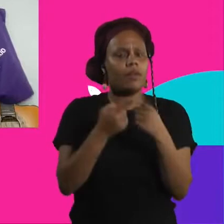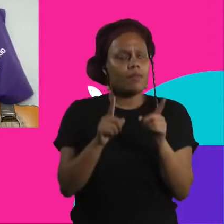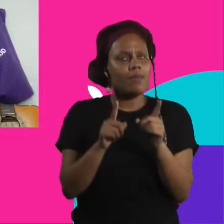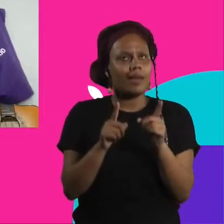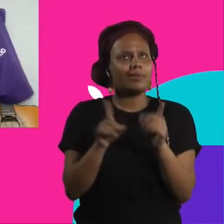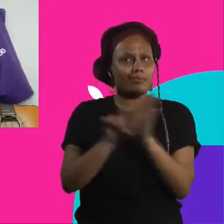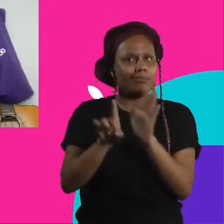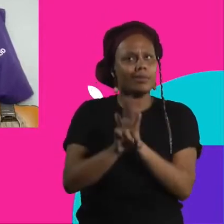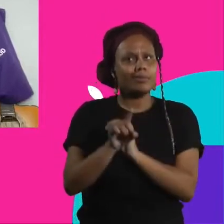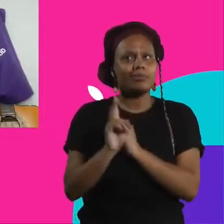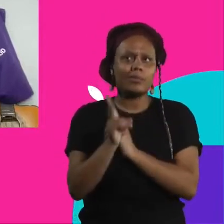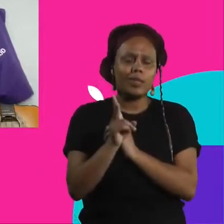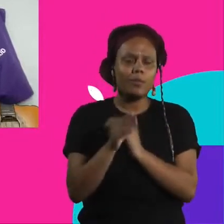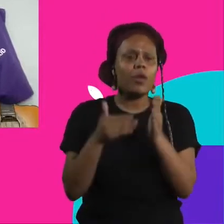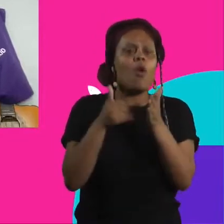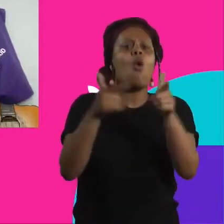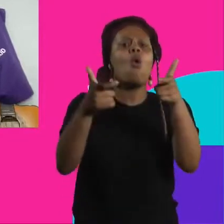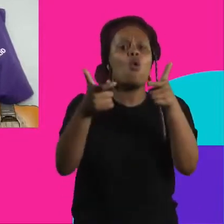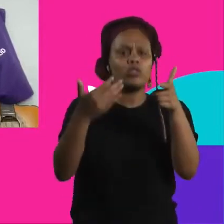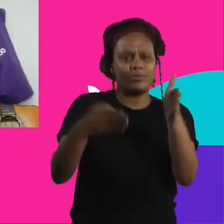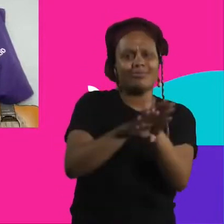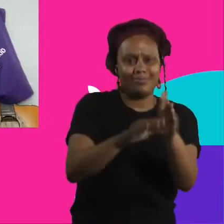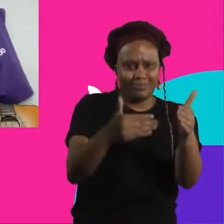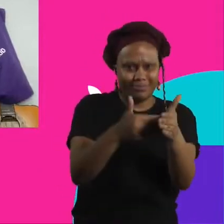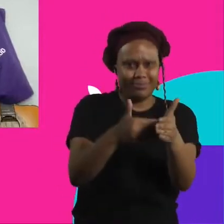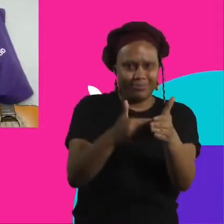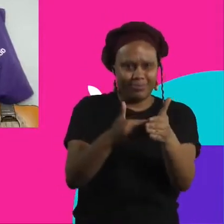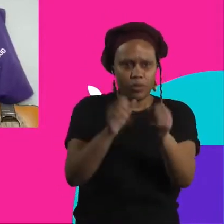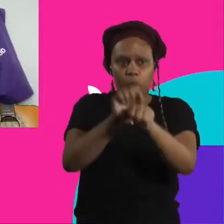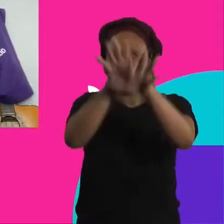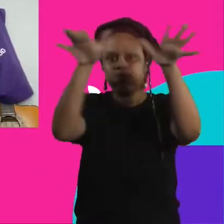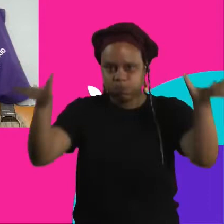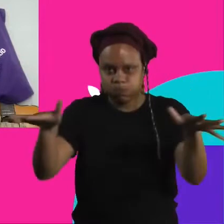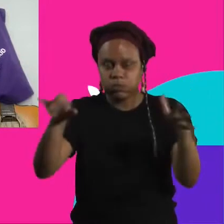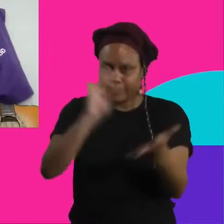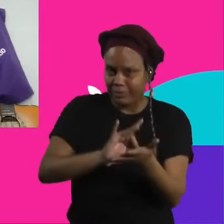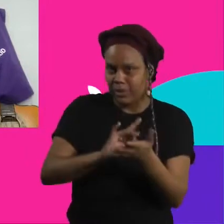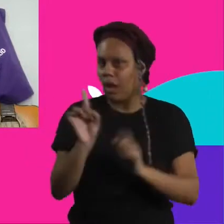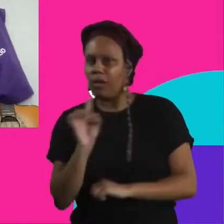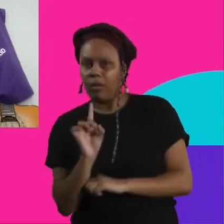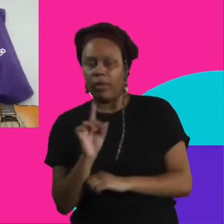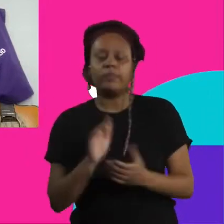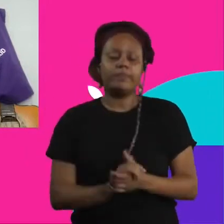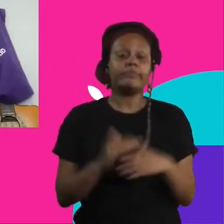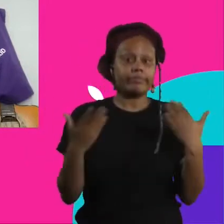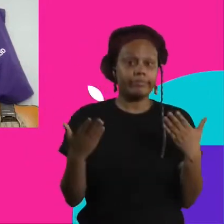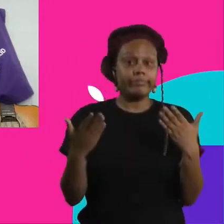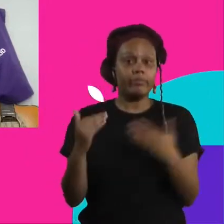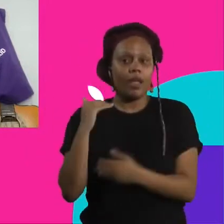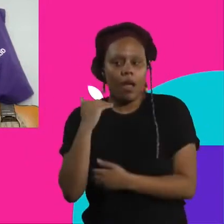né? Até onde ela vai, né? Ela chega em talvez quem ainda não tem acesso. Então, o Open Banking é um excelente avanço, o Pix